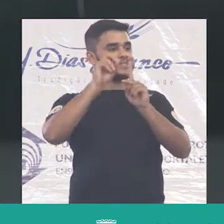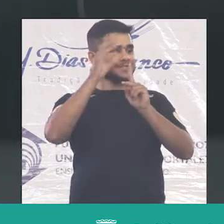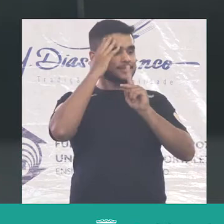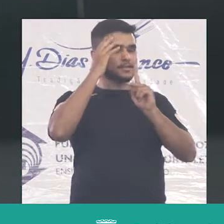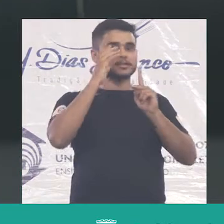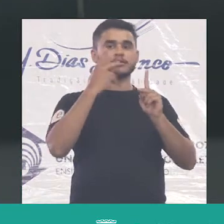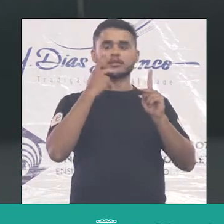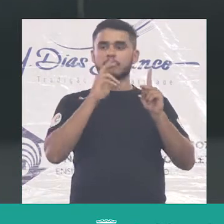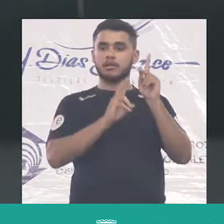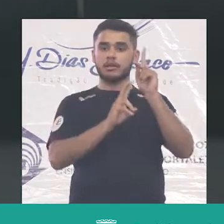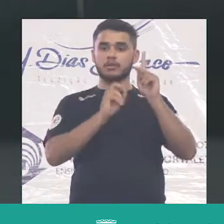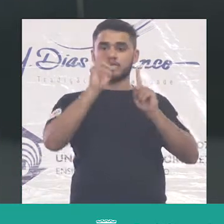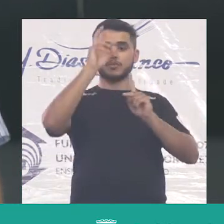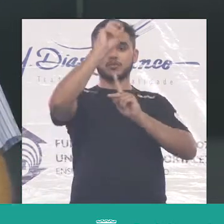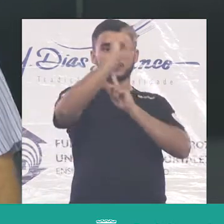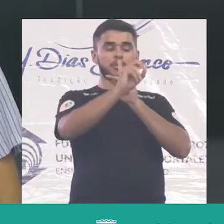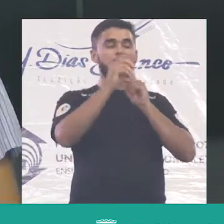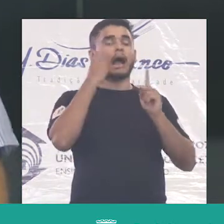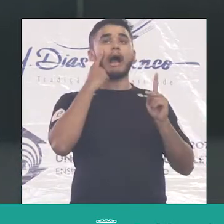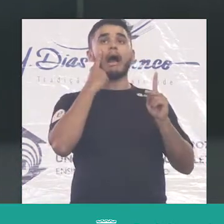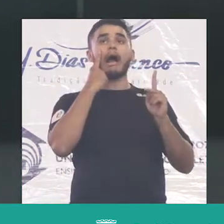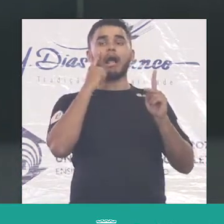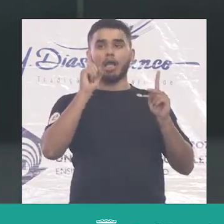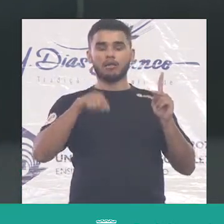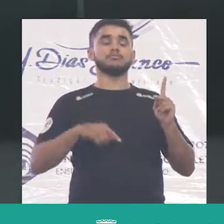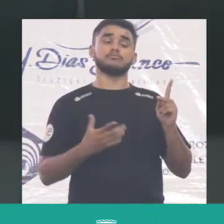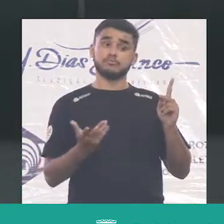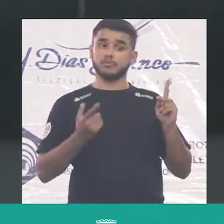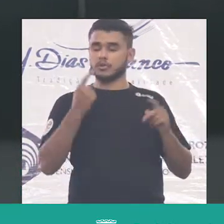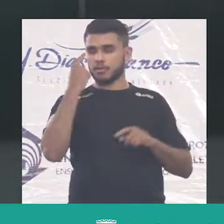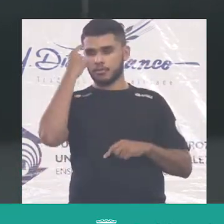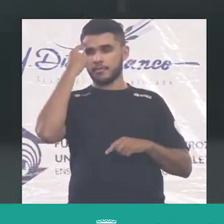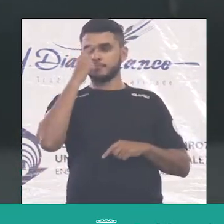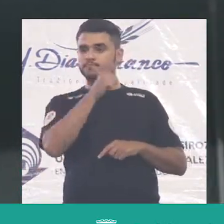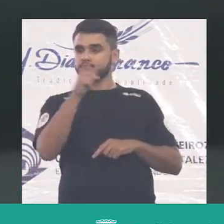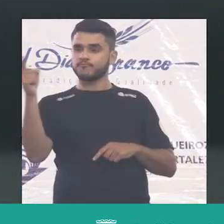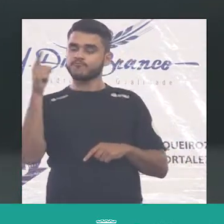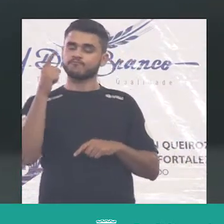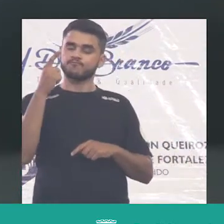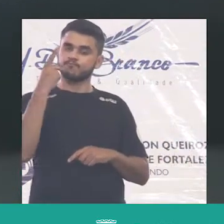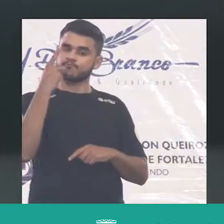O aluno mais apressado iria fazer assim: